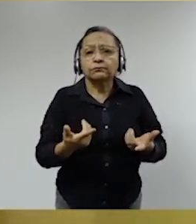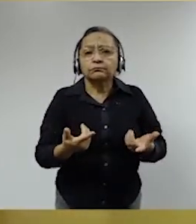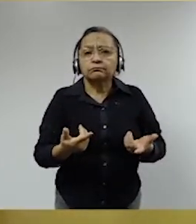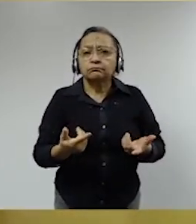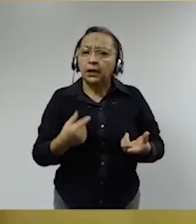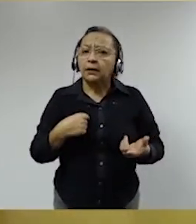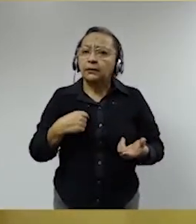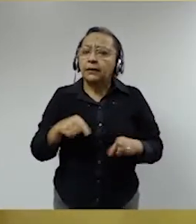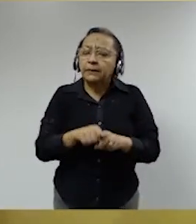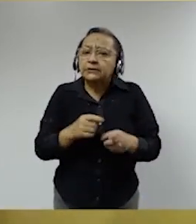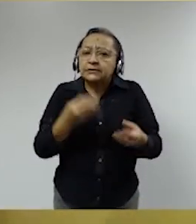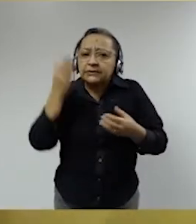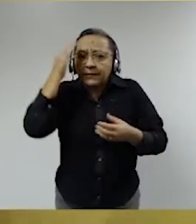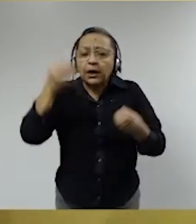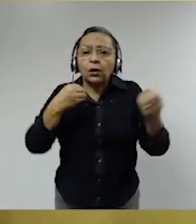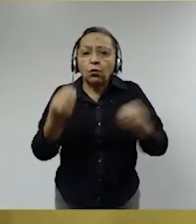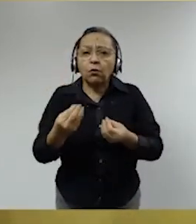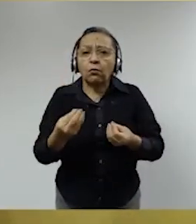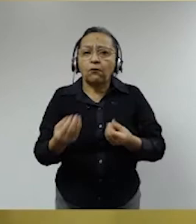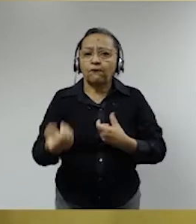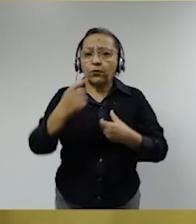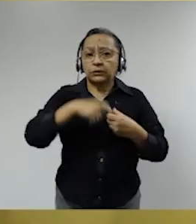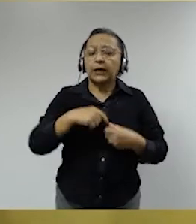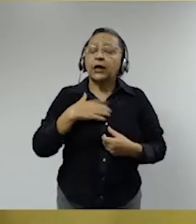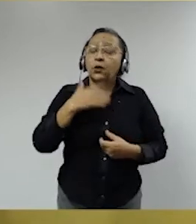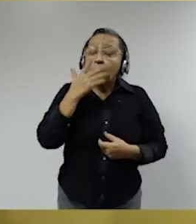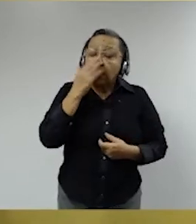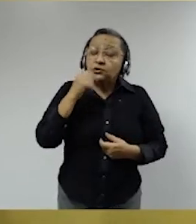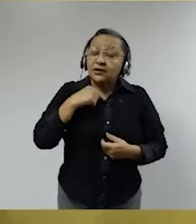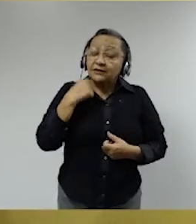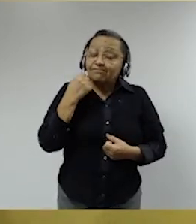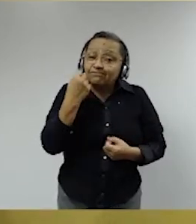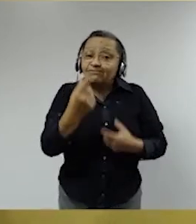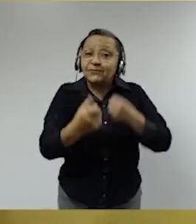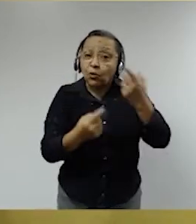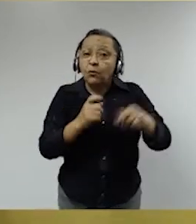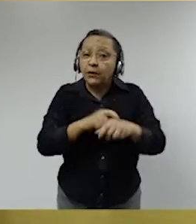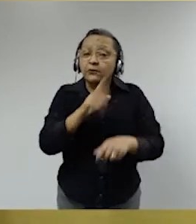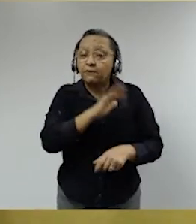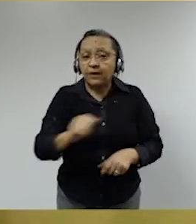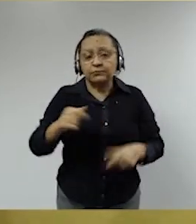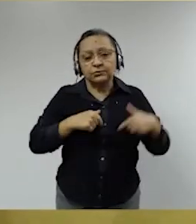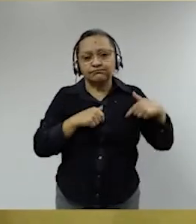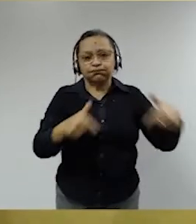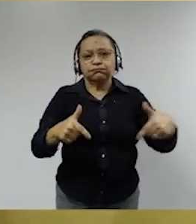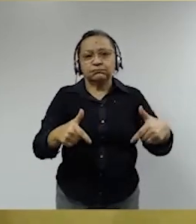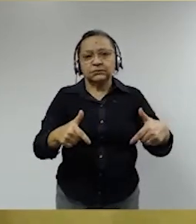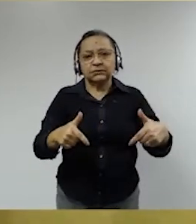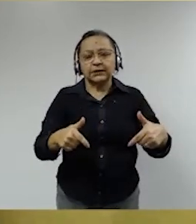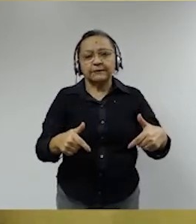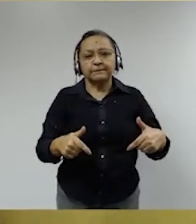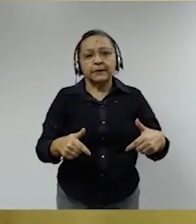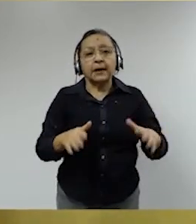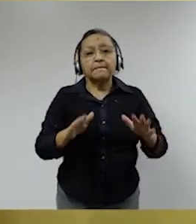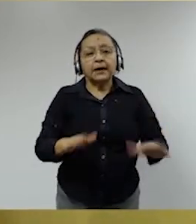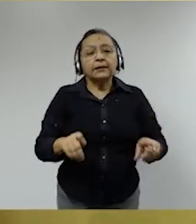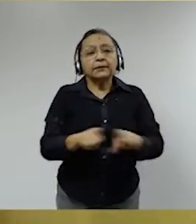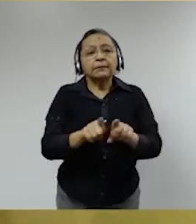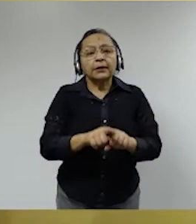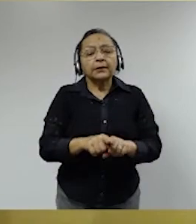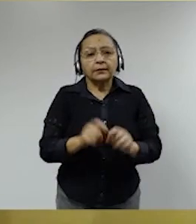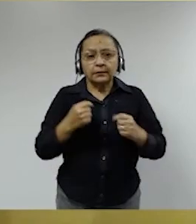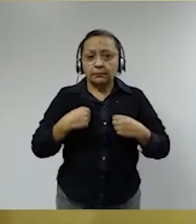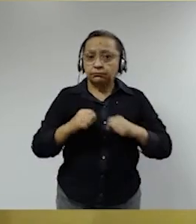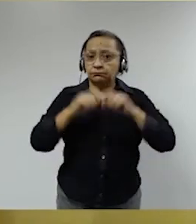de retomada. Eu acho que, em algum momento, nós vamos ter que enfrentar essa questão. E aí também chama atenção, porque